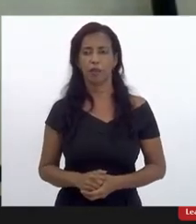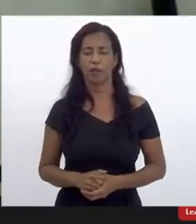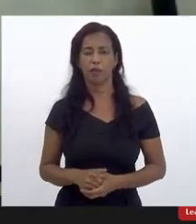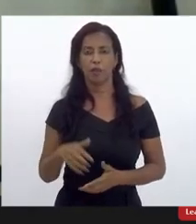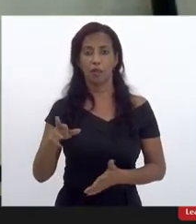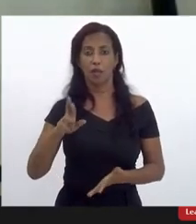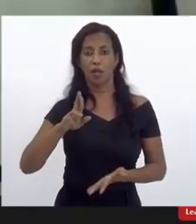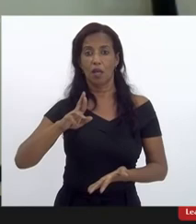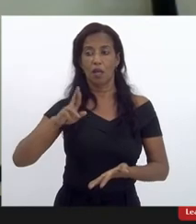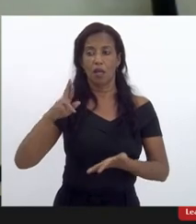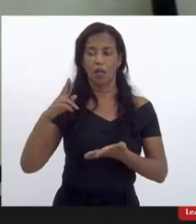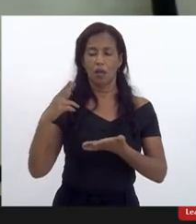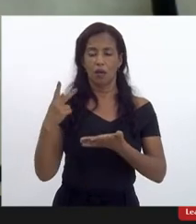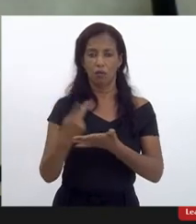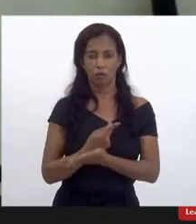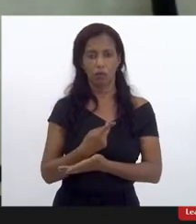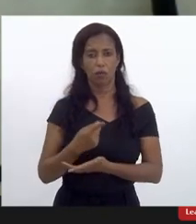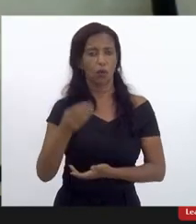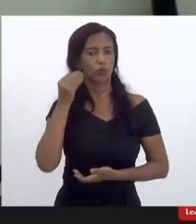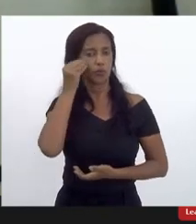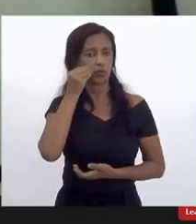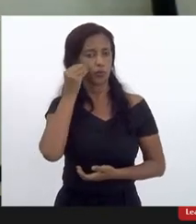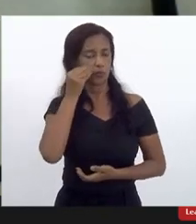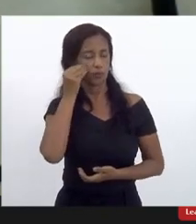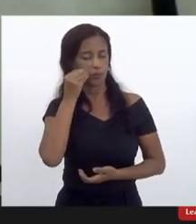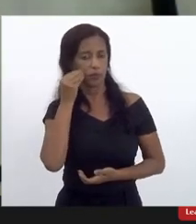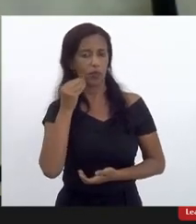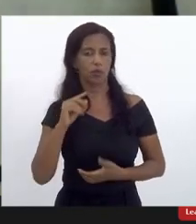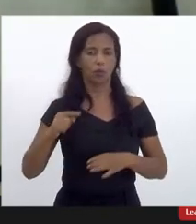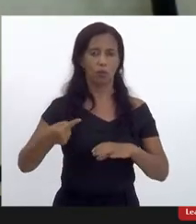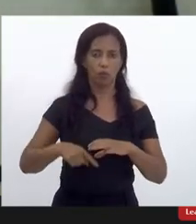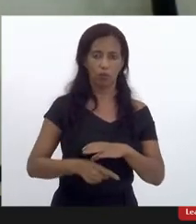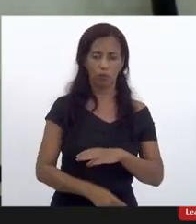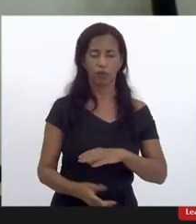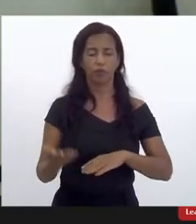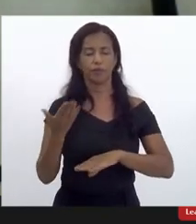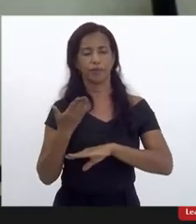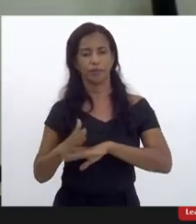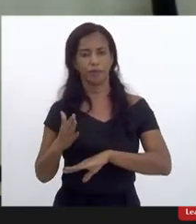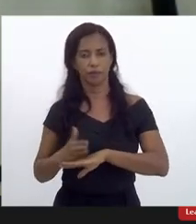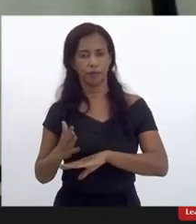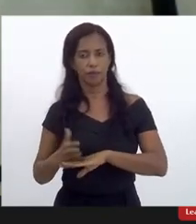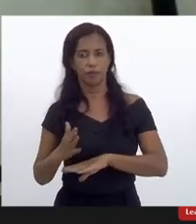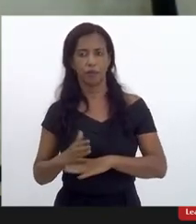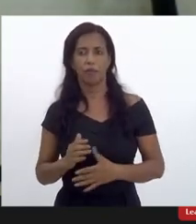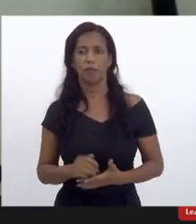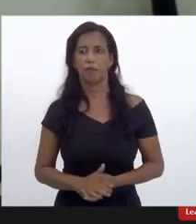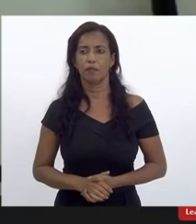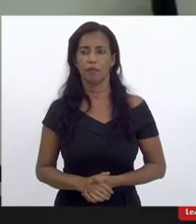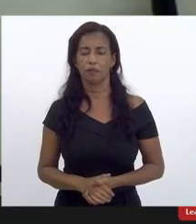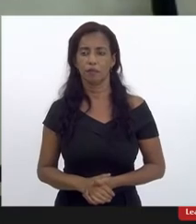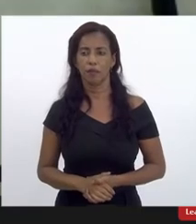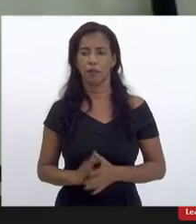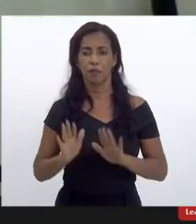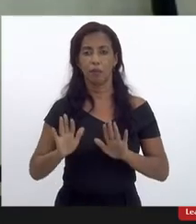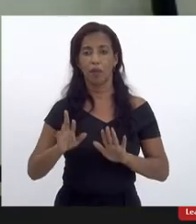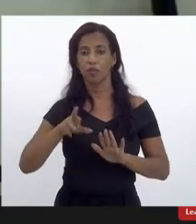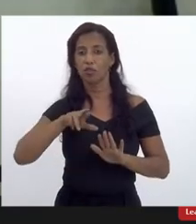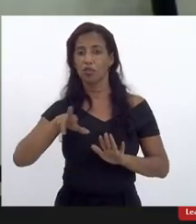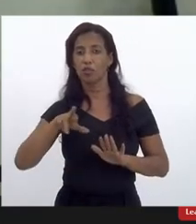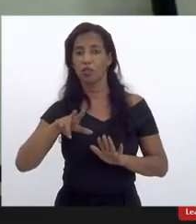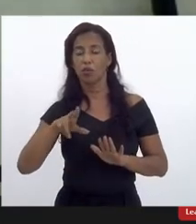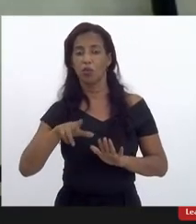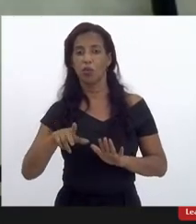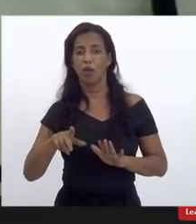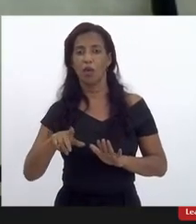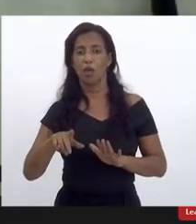e na realização do estágio, como experiência, como aprofundamento da prática por parte dos alunos, mas não é um